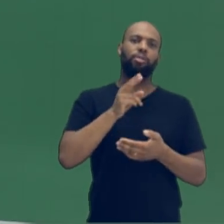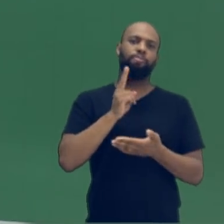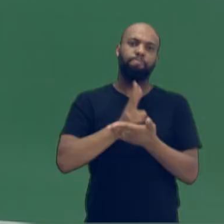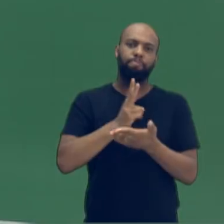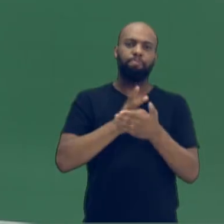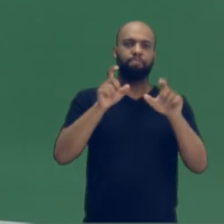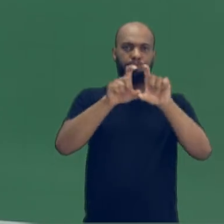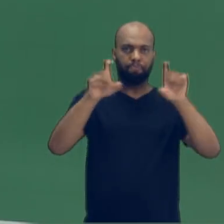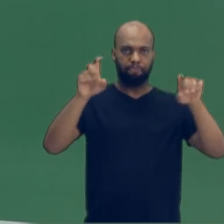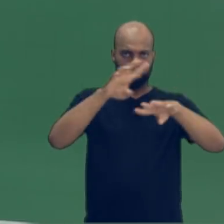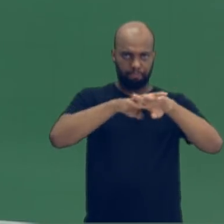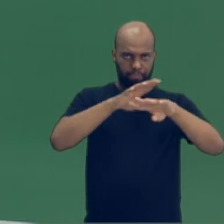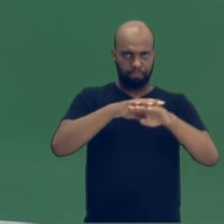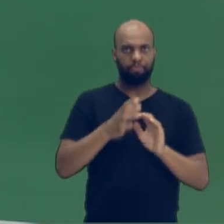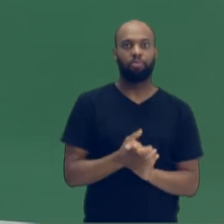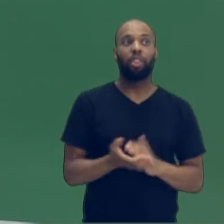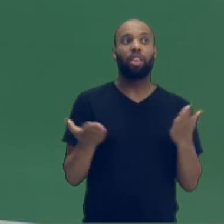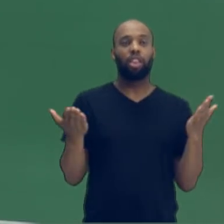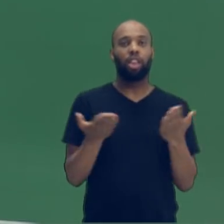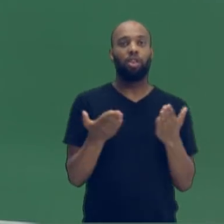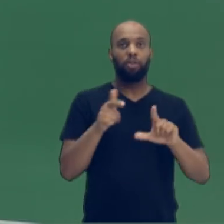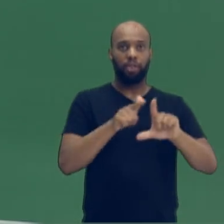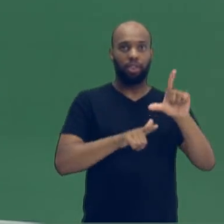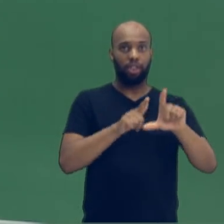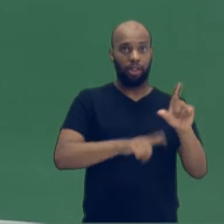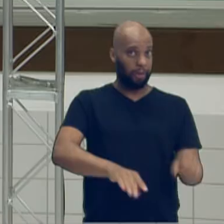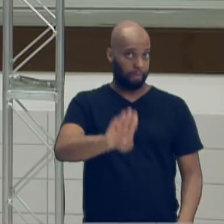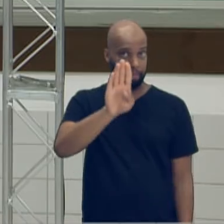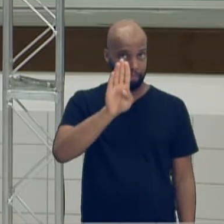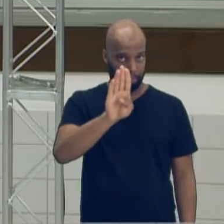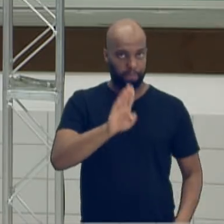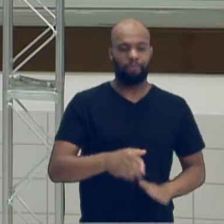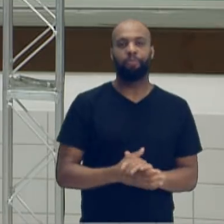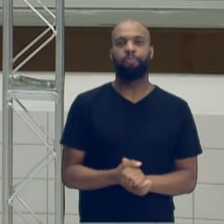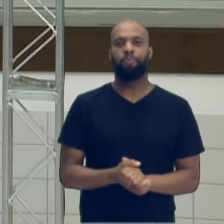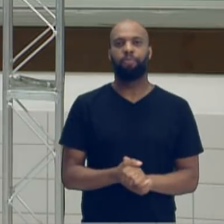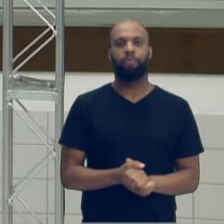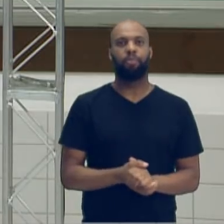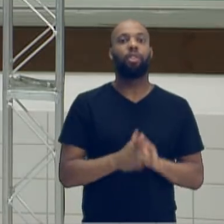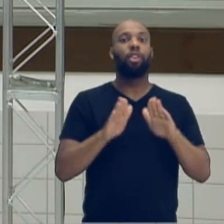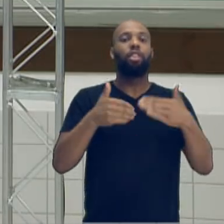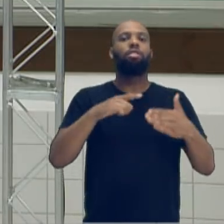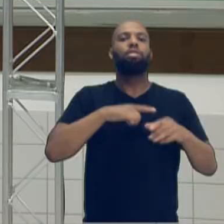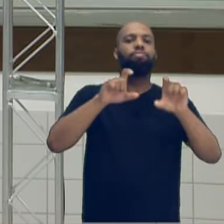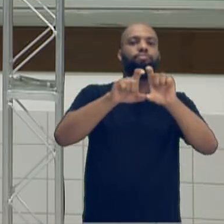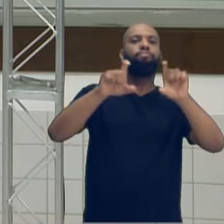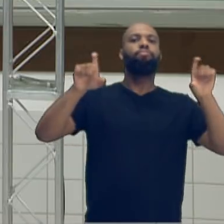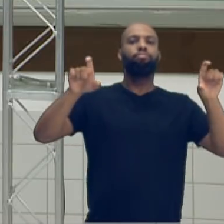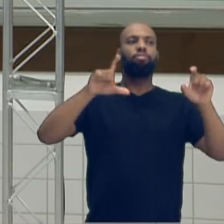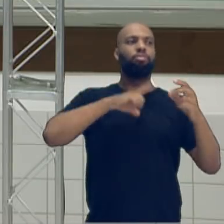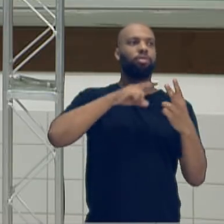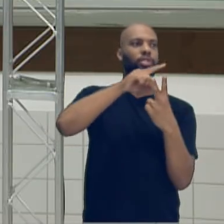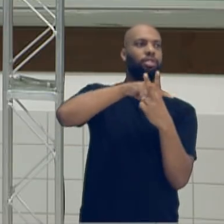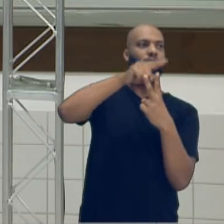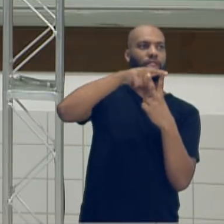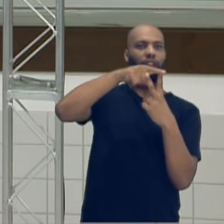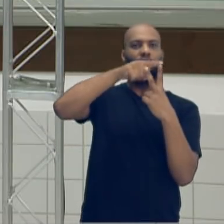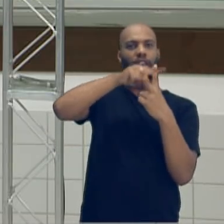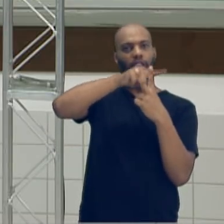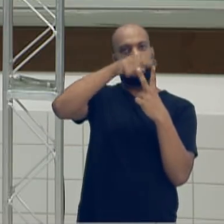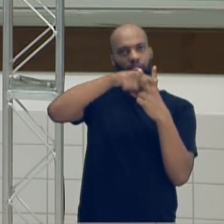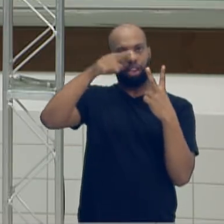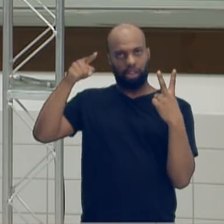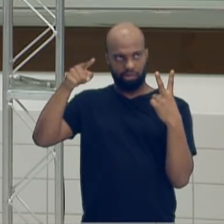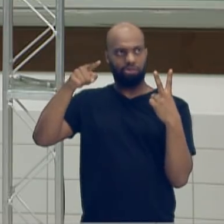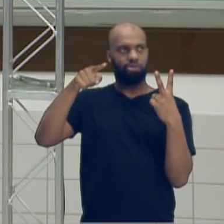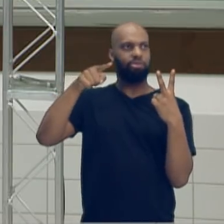expressão. Vamos para o item B. Né? Na expressão, nós temos aqui raiz quadrada